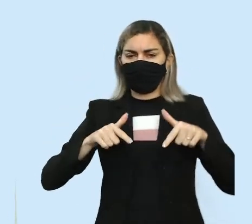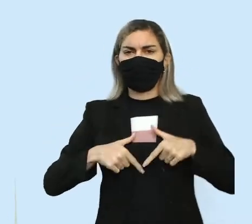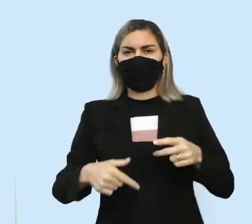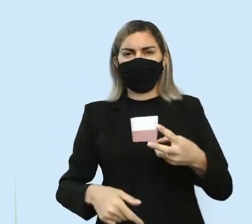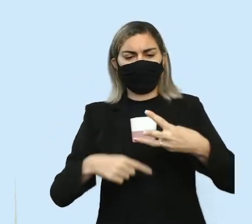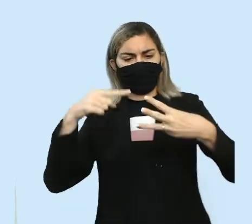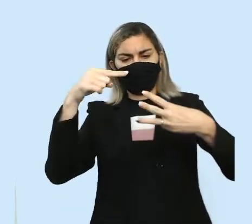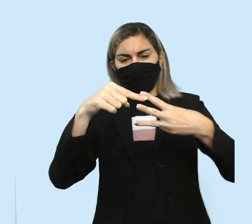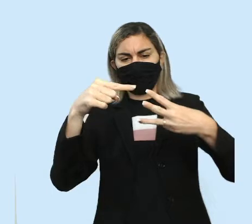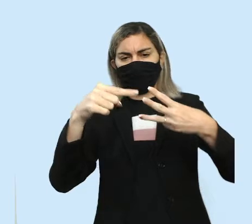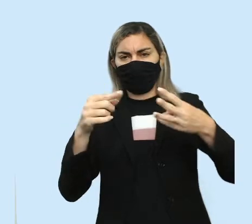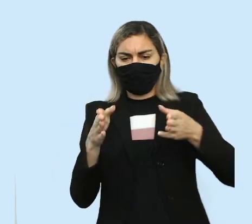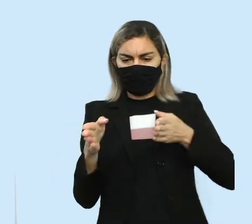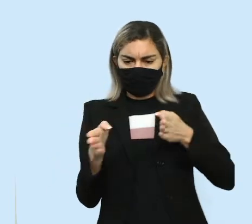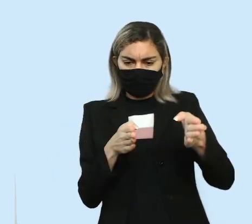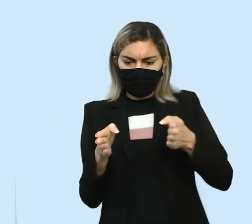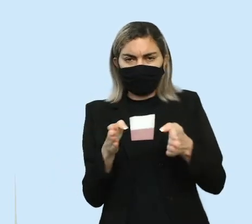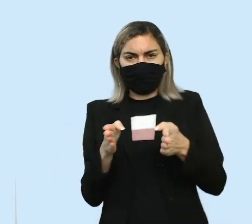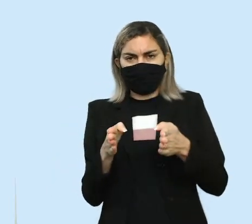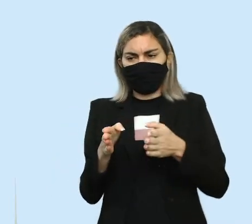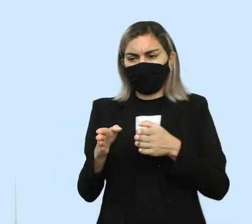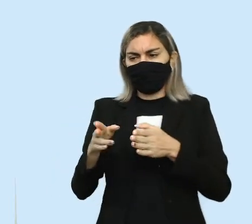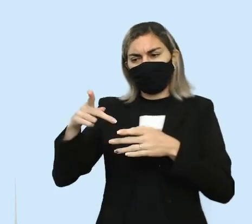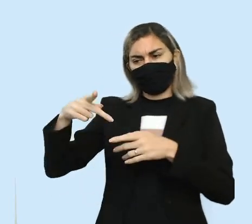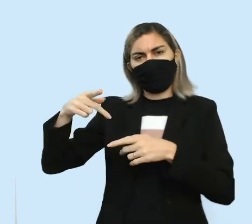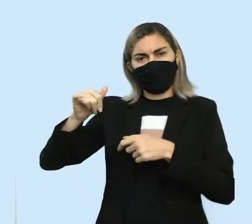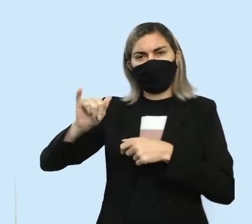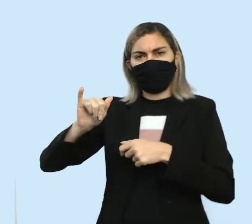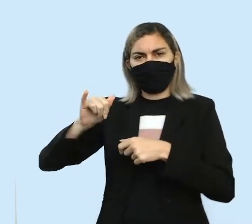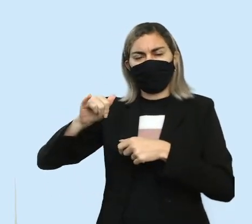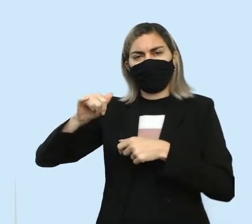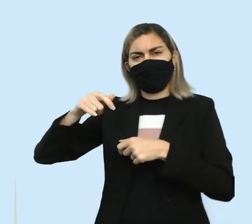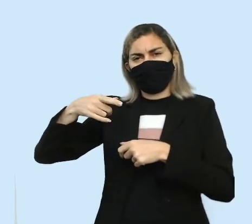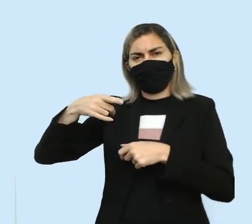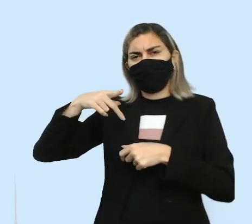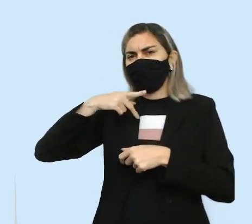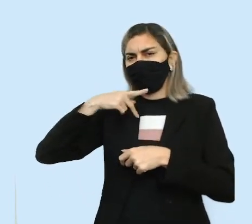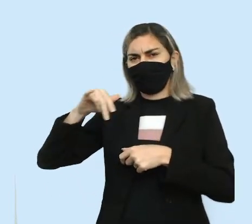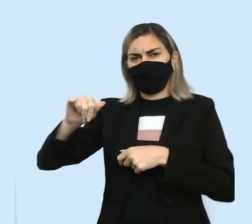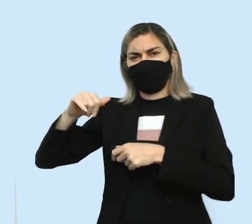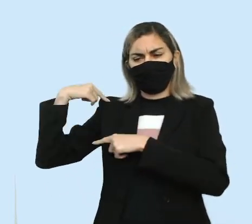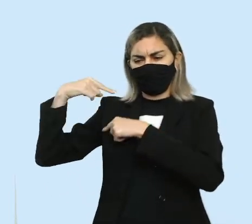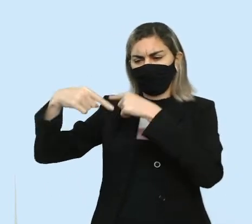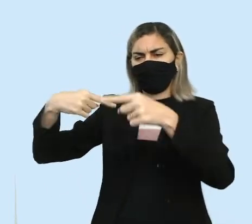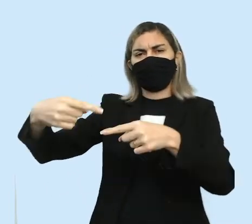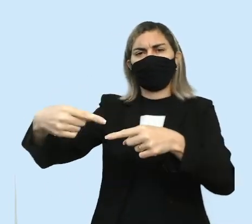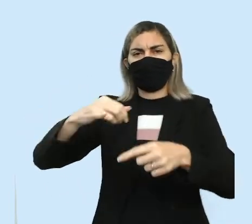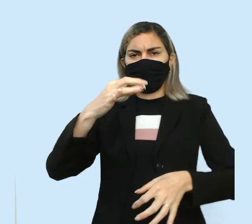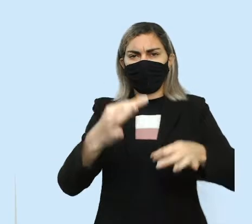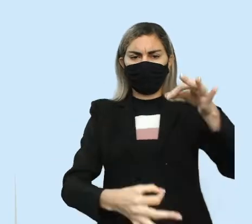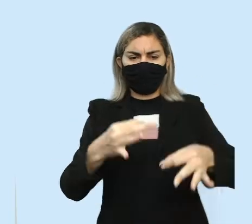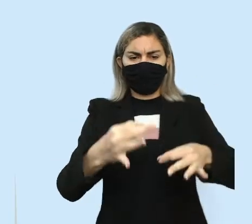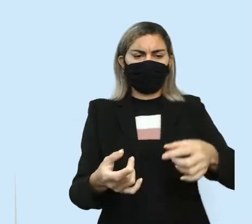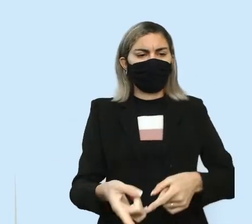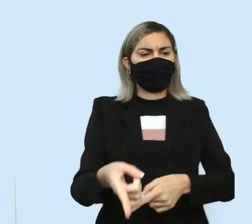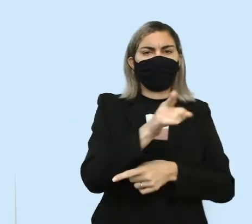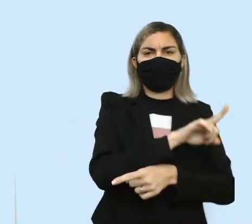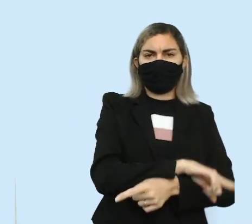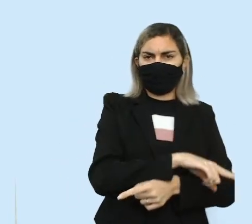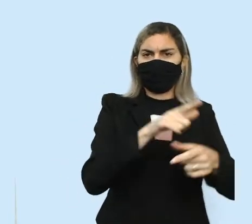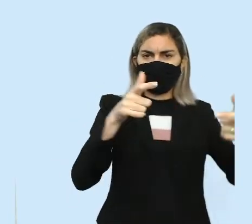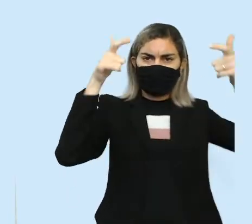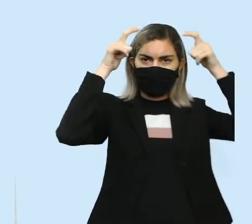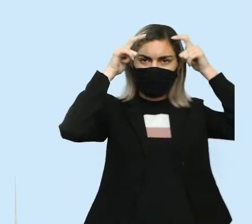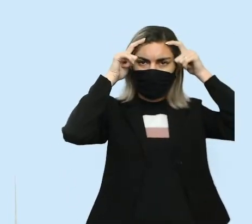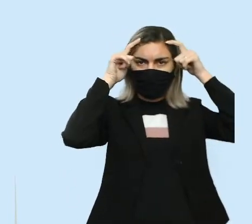em 3 períodos. O período dos patriarcas, certo? O período do governo dos juízes e mais tarde o governo de